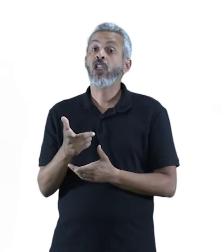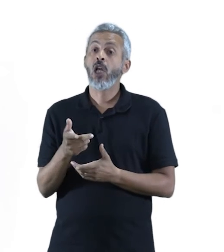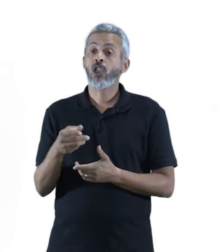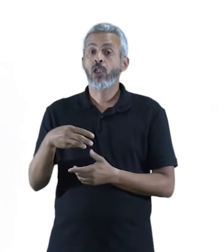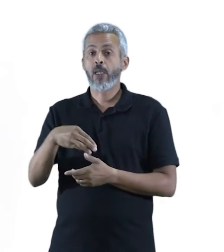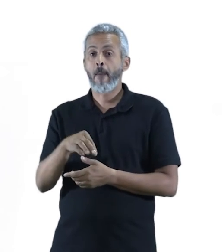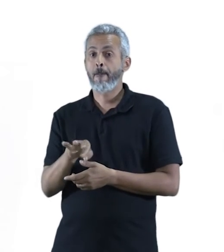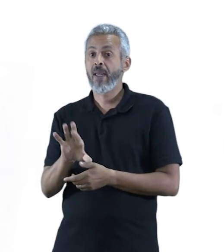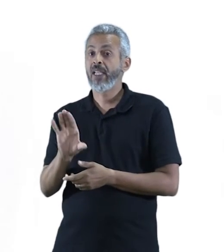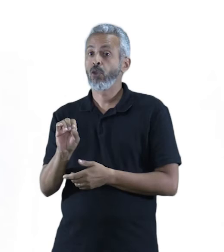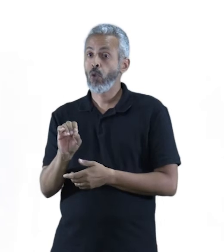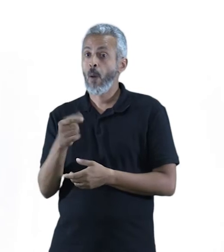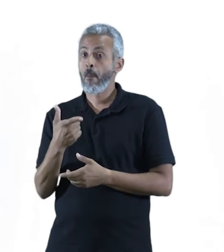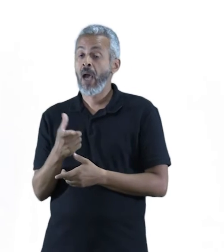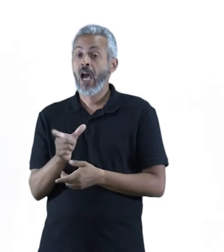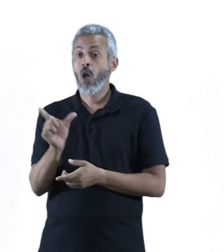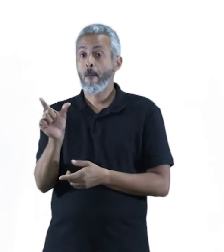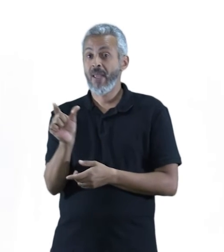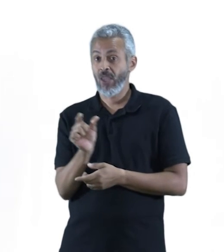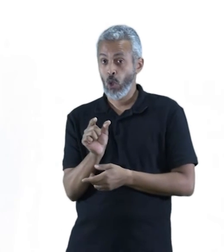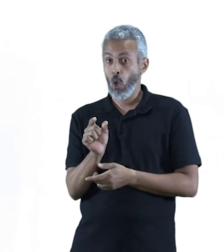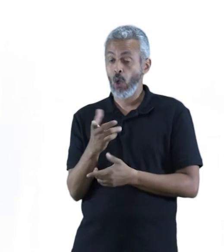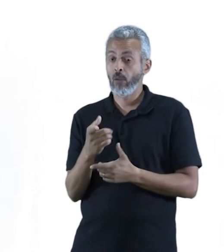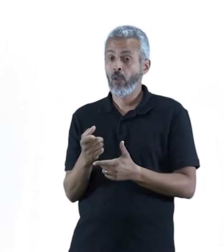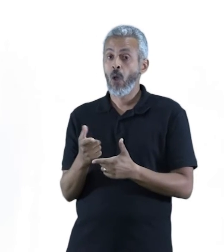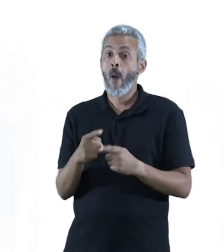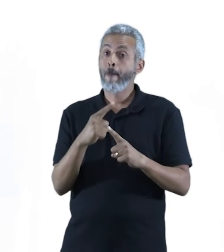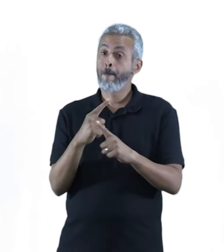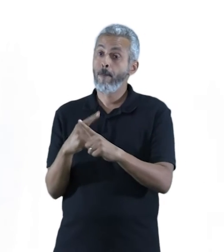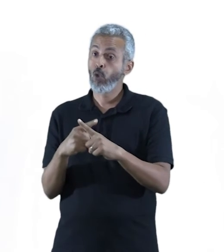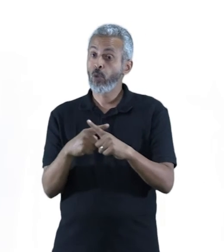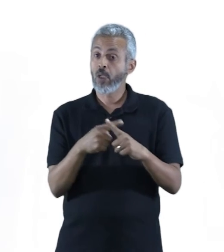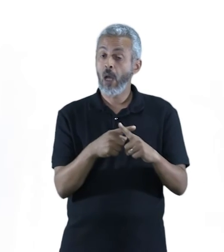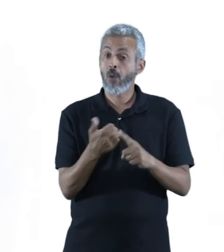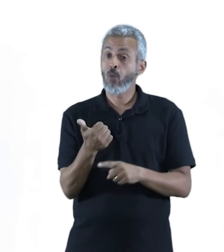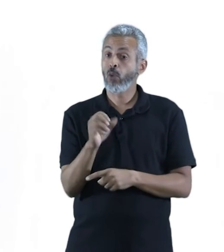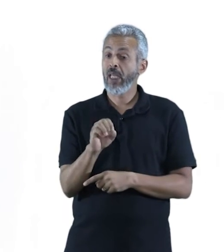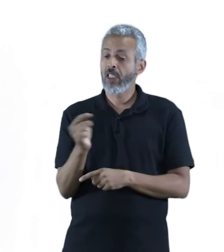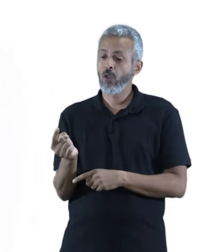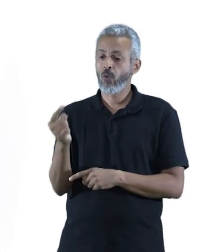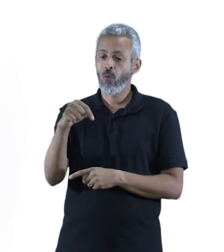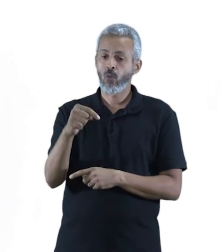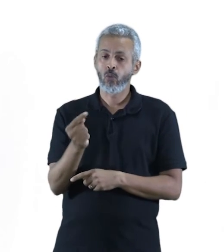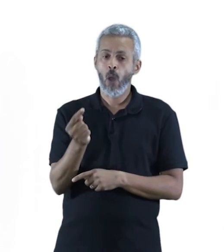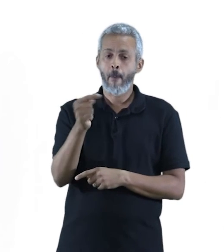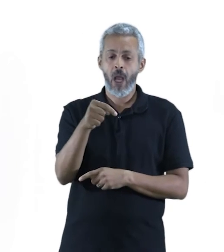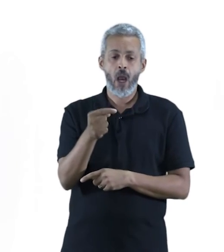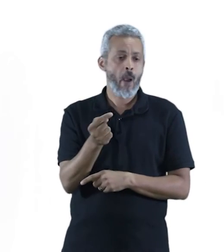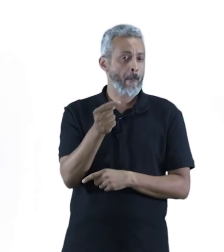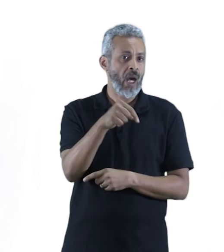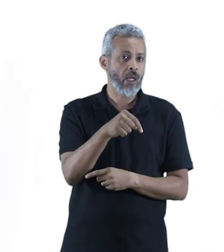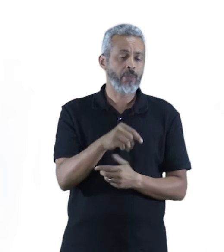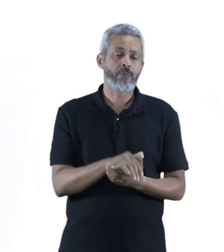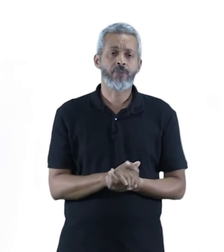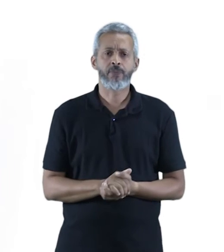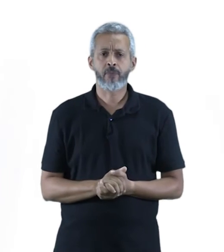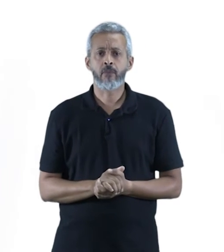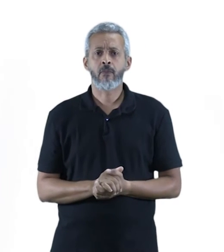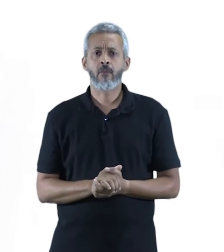para passar de metro para uma unidade menor, multiplicamos por 10 a cada casa que andamos.